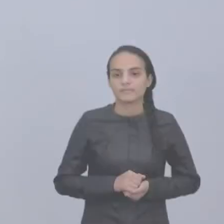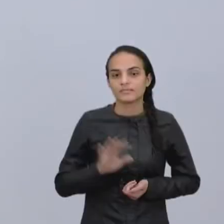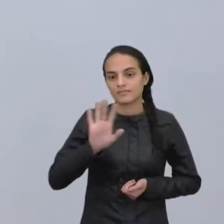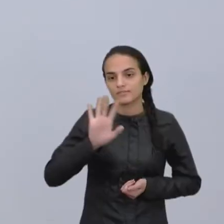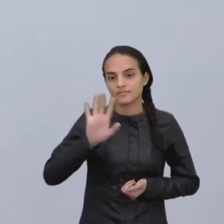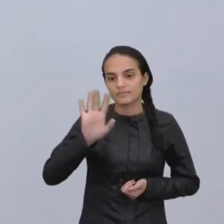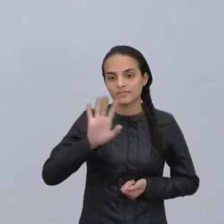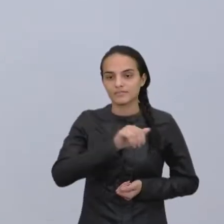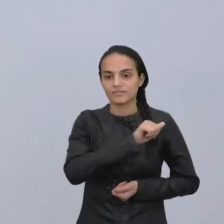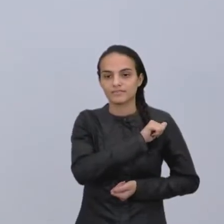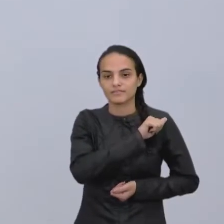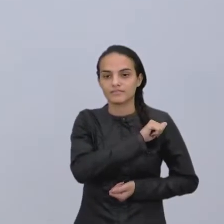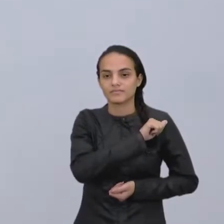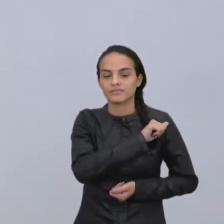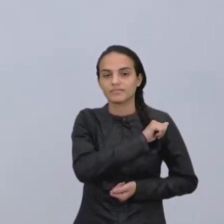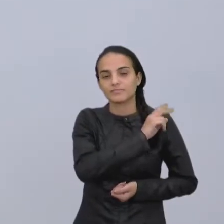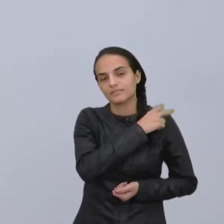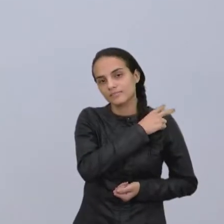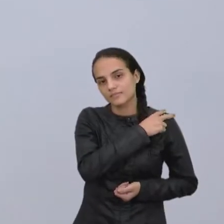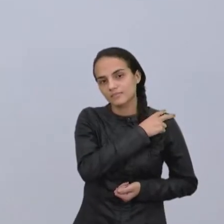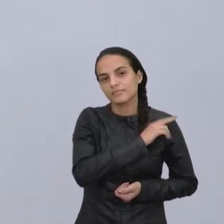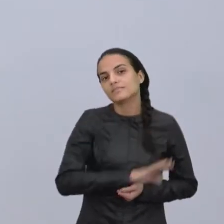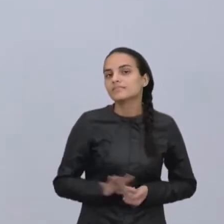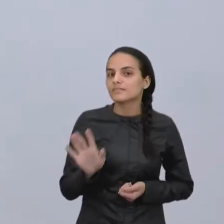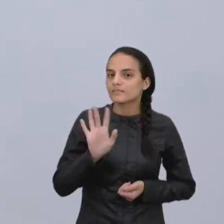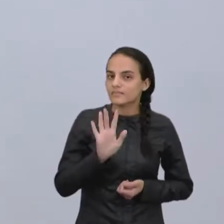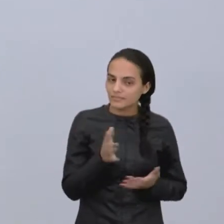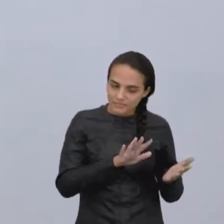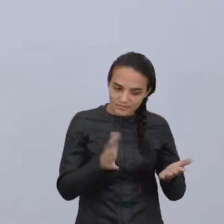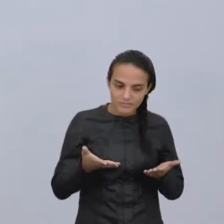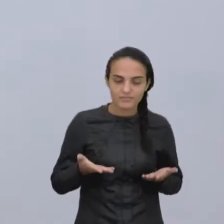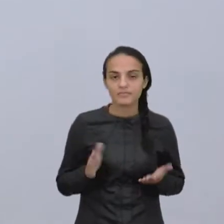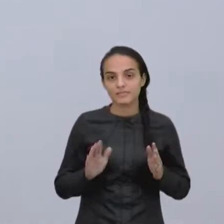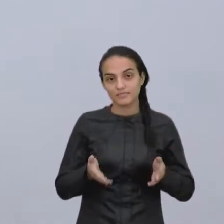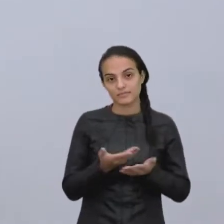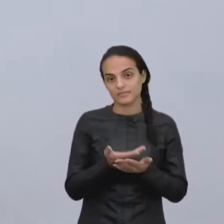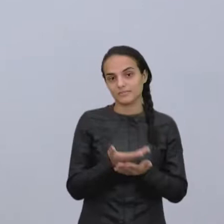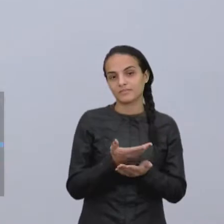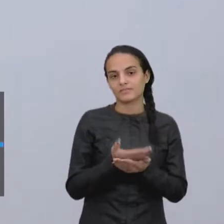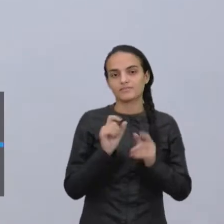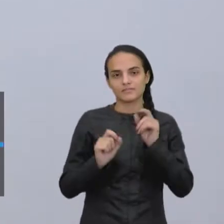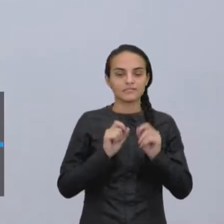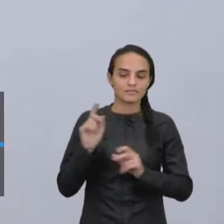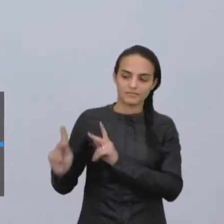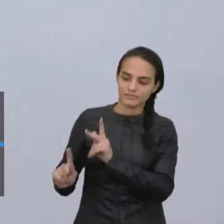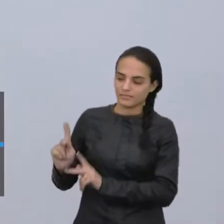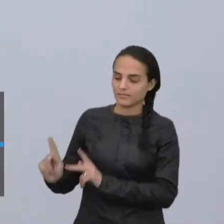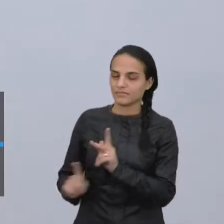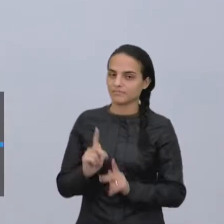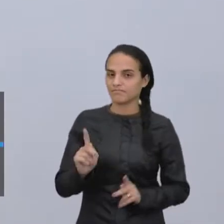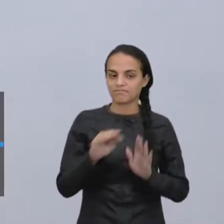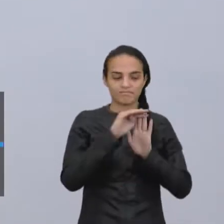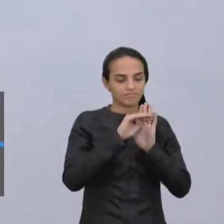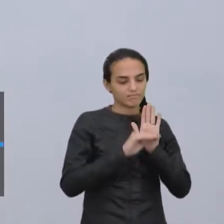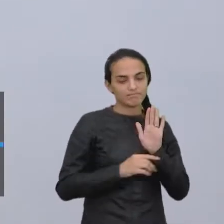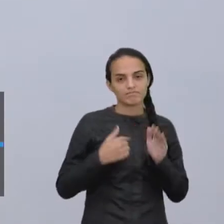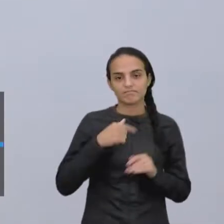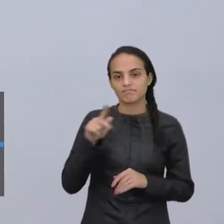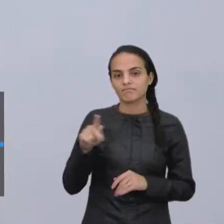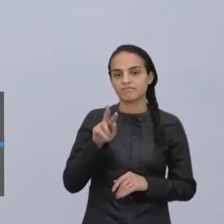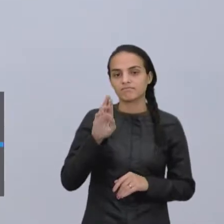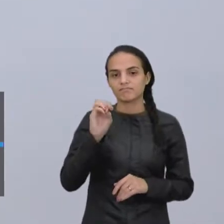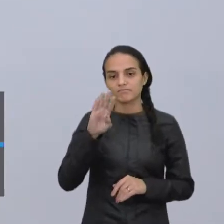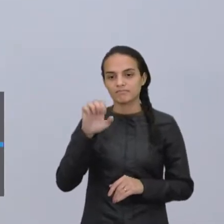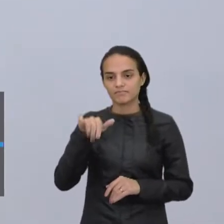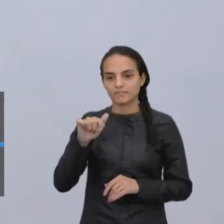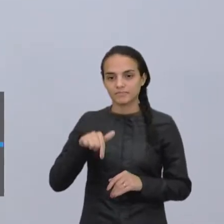Olá, estudantes da segunda série do ensino médio. Sejam todos bem-vindos a mais uma aula de população e índices. Eu sou a professora Roberta, aqui do